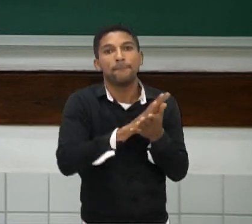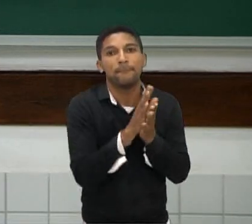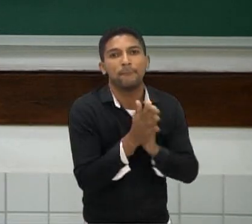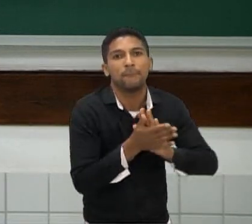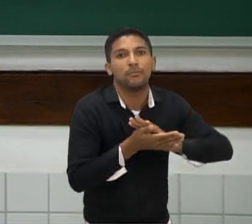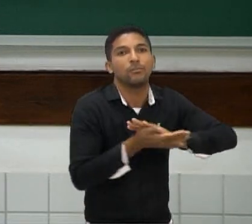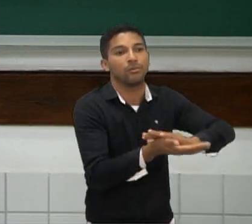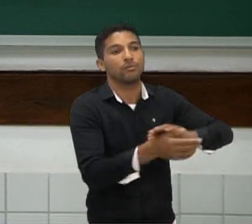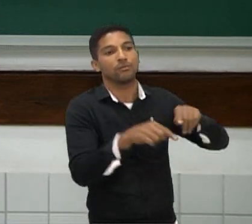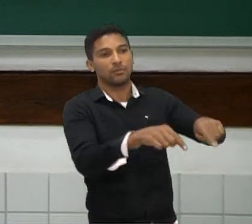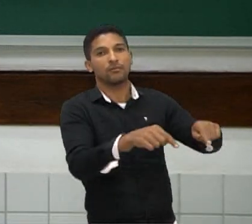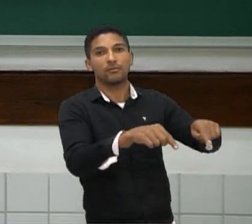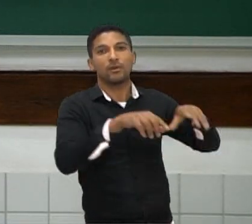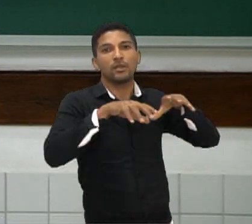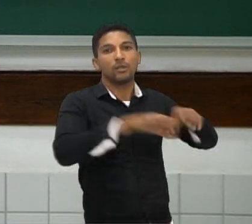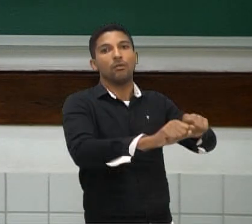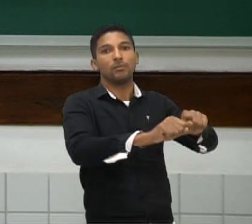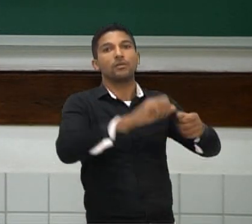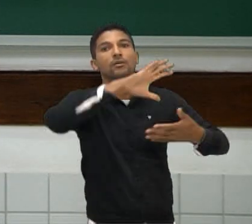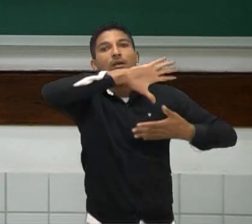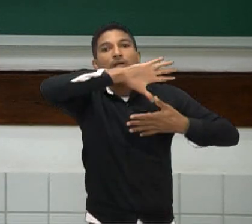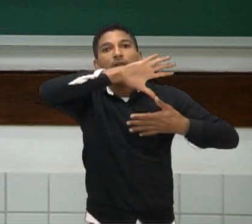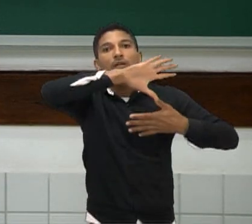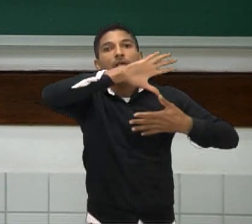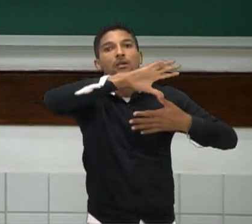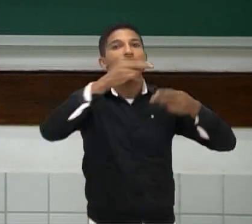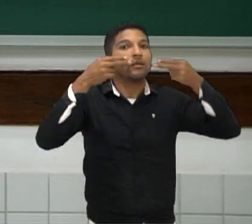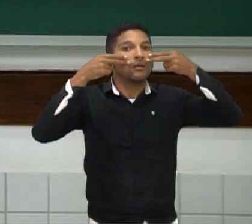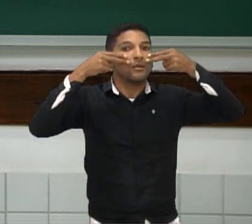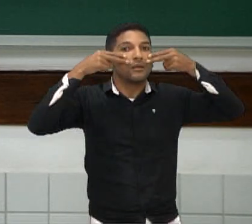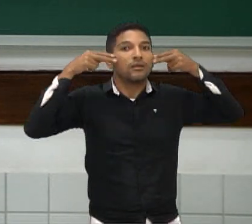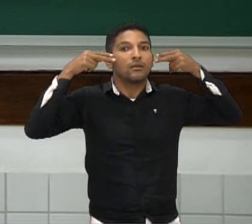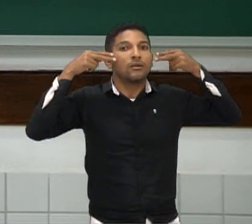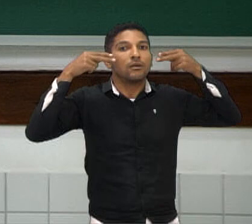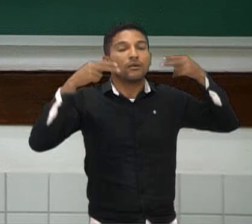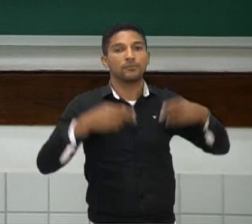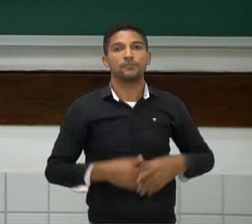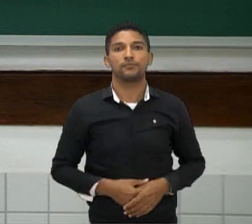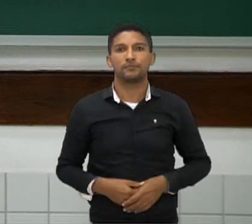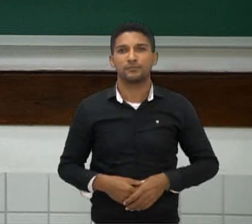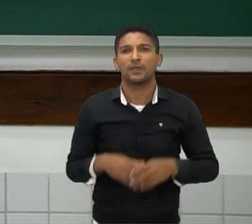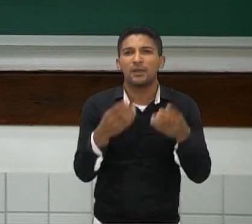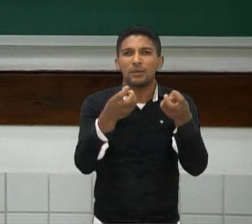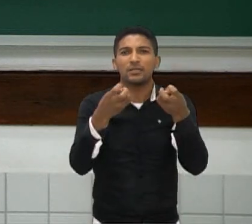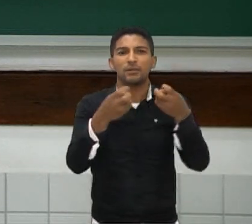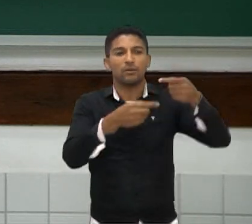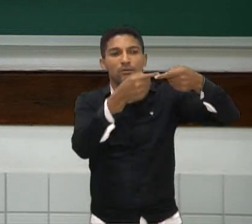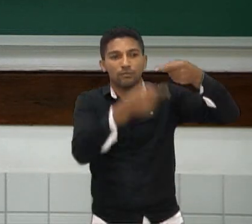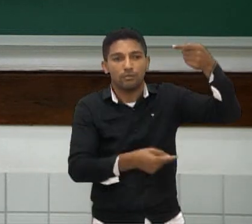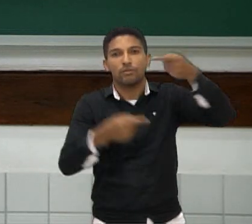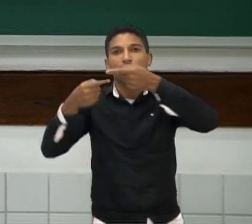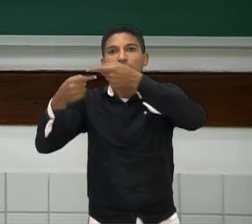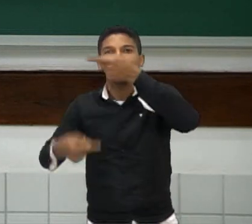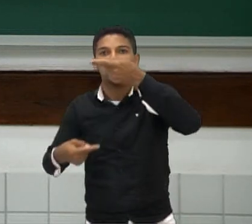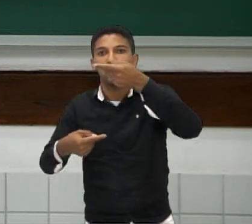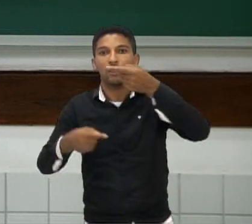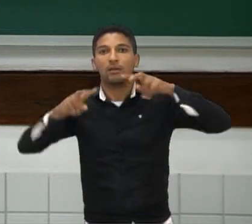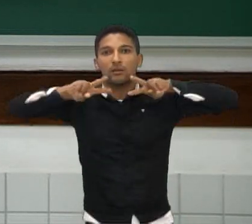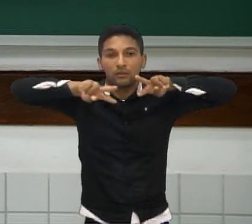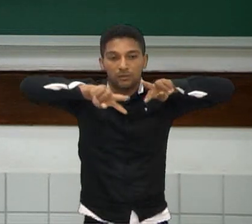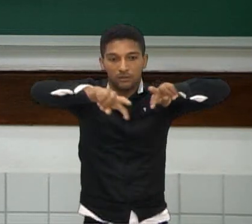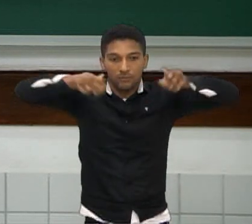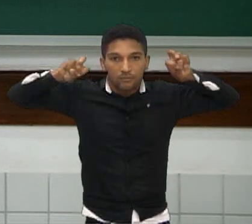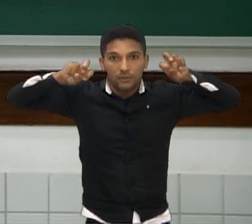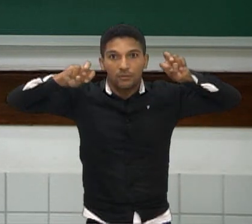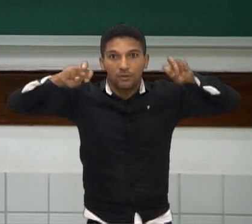da Chorona, vocês entram, a gente dá um pulinho ali na aula de história, o que aconteceu